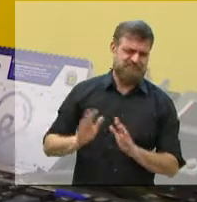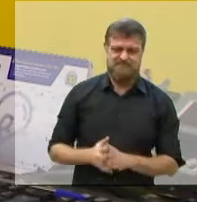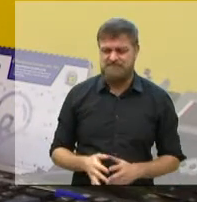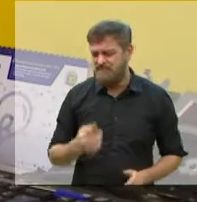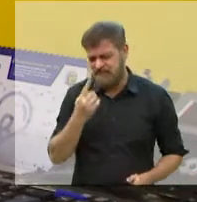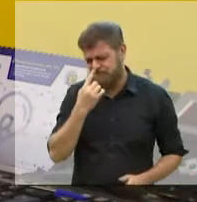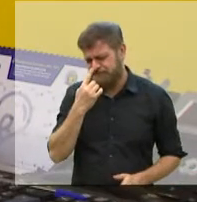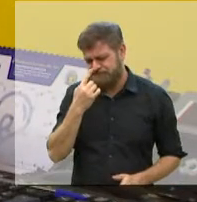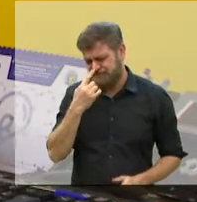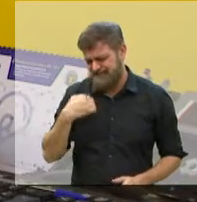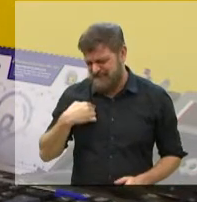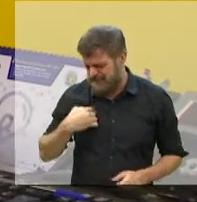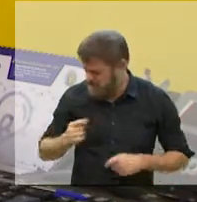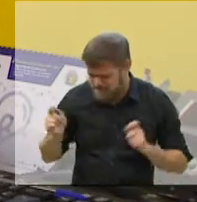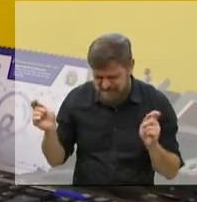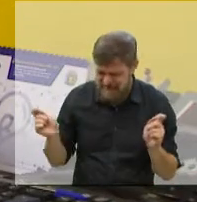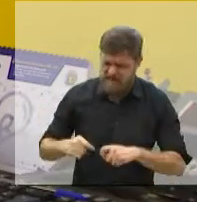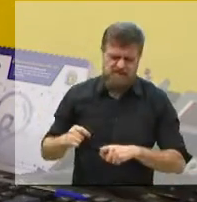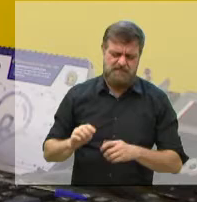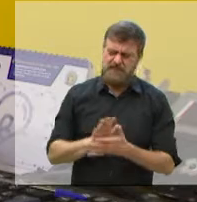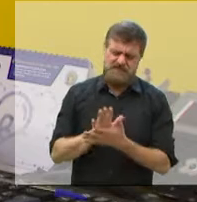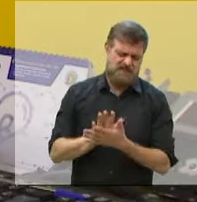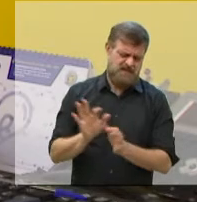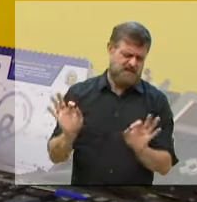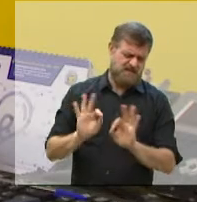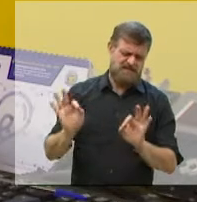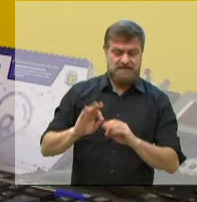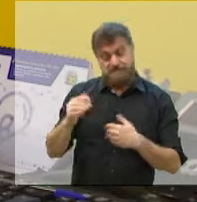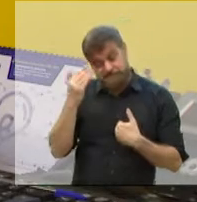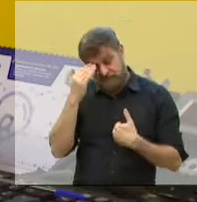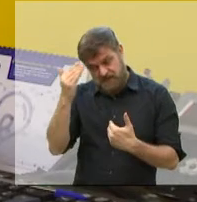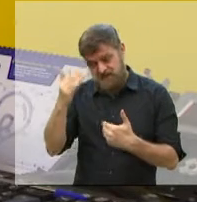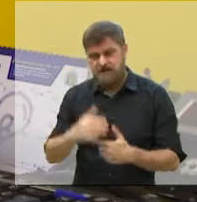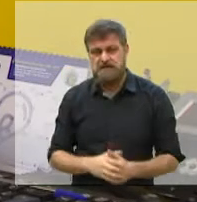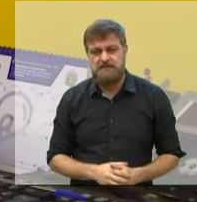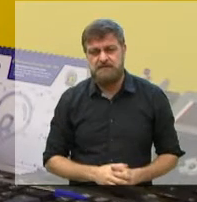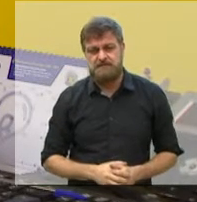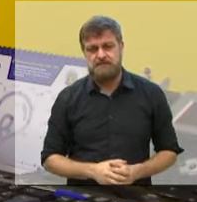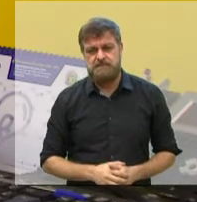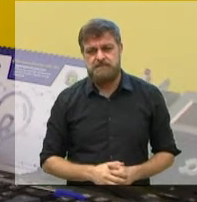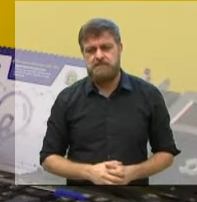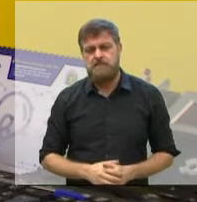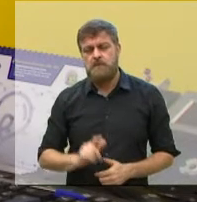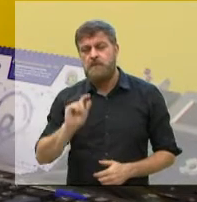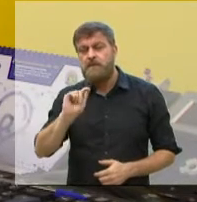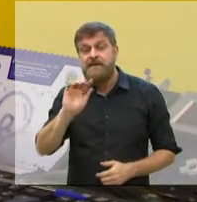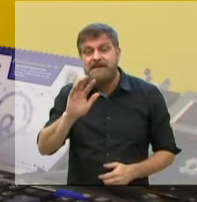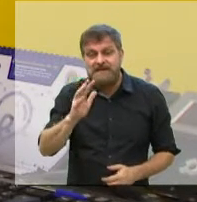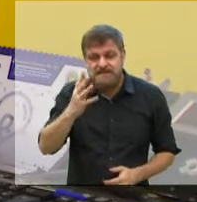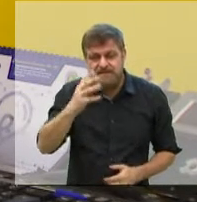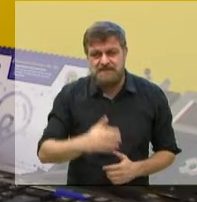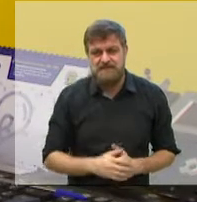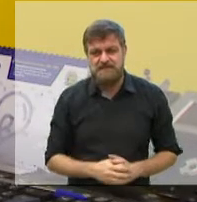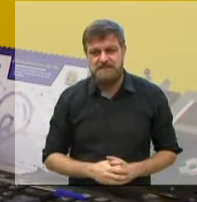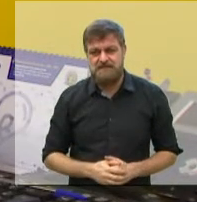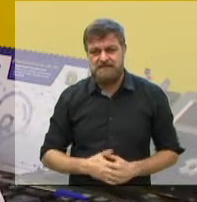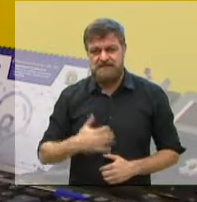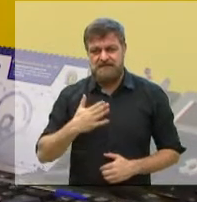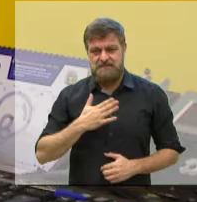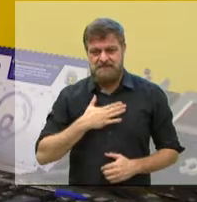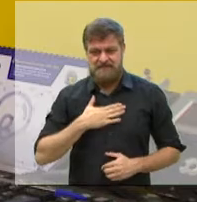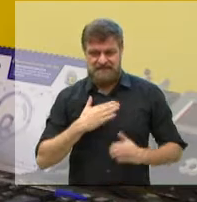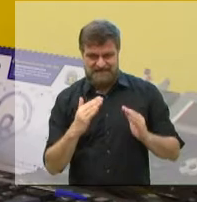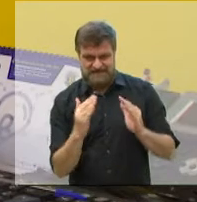tenho capacidade para fazer esse tipo de trabalho, né? Só que quem manda em casa, acho